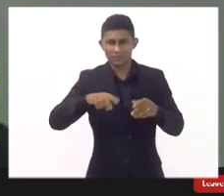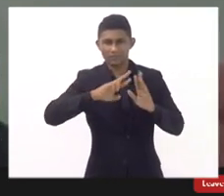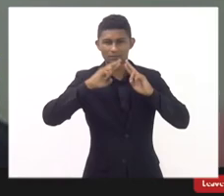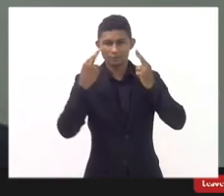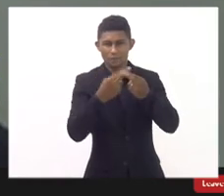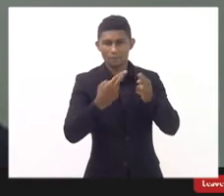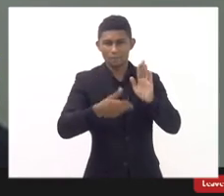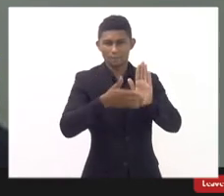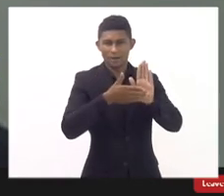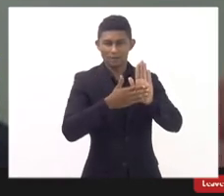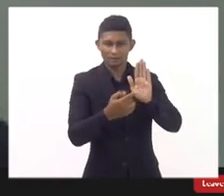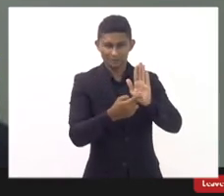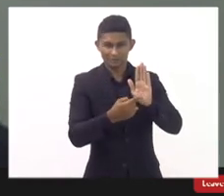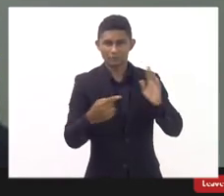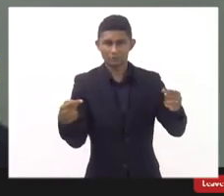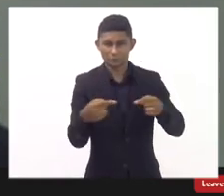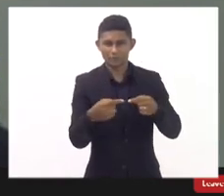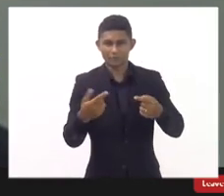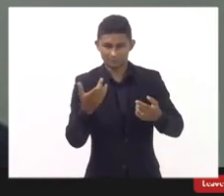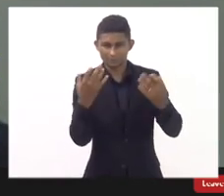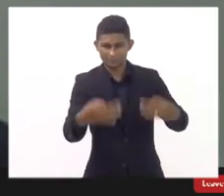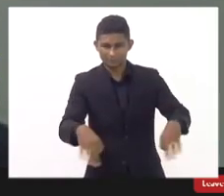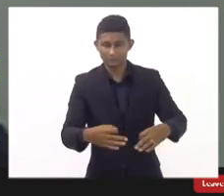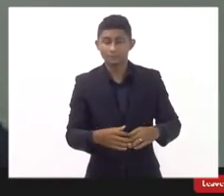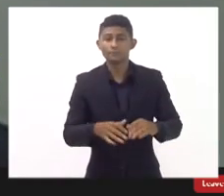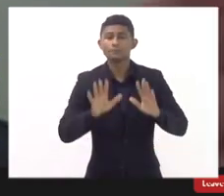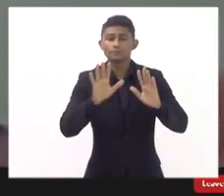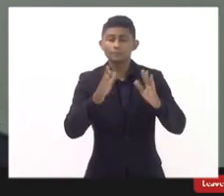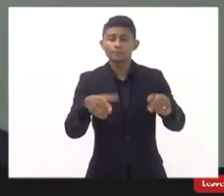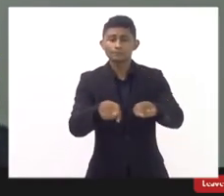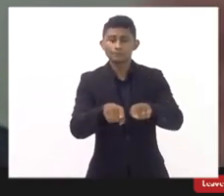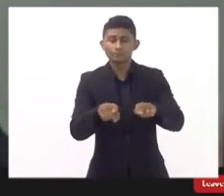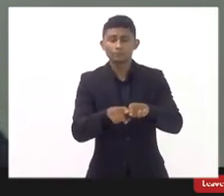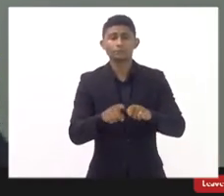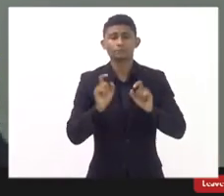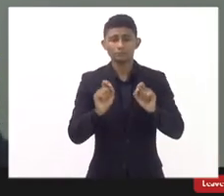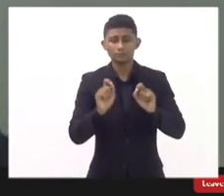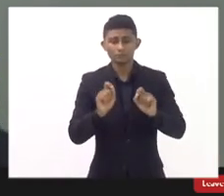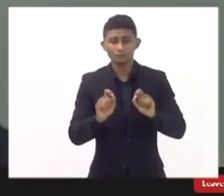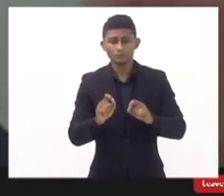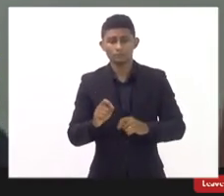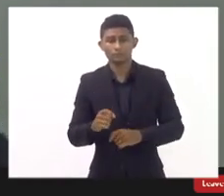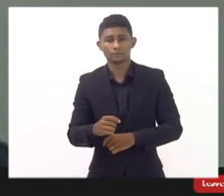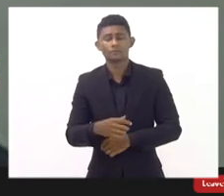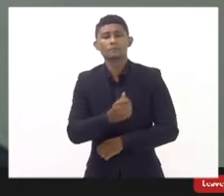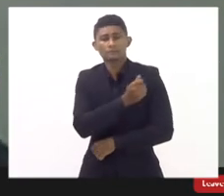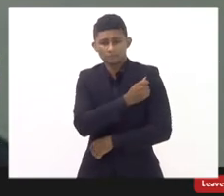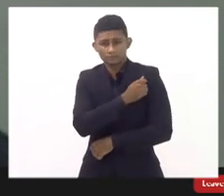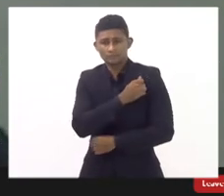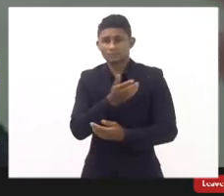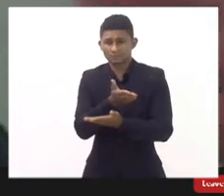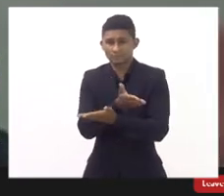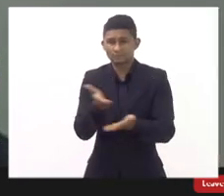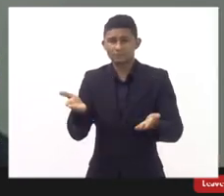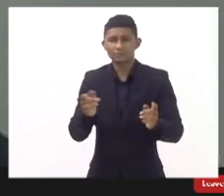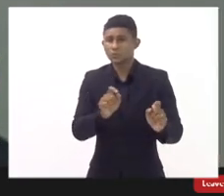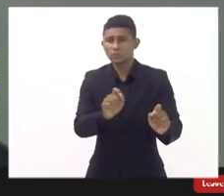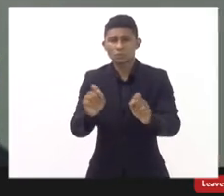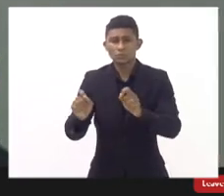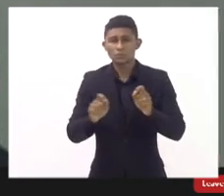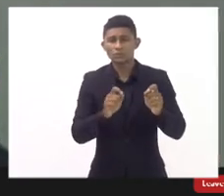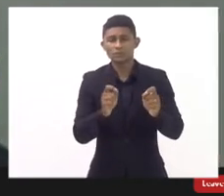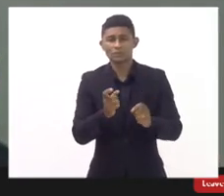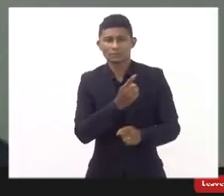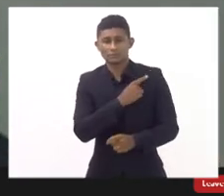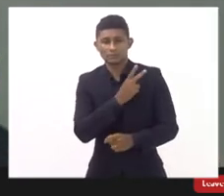reunião, está muito clara essa necessidade, mas a ameaça daqueles do concomitante e também do